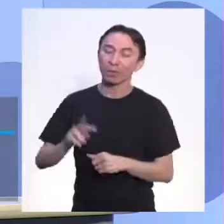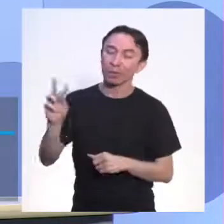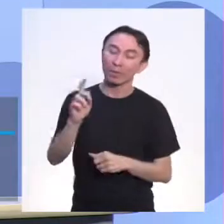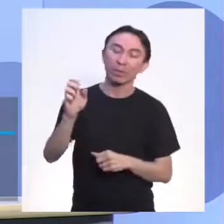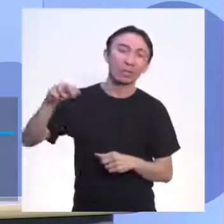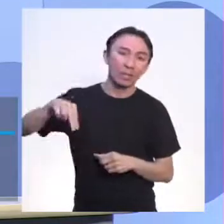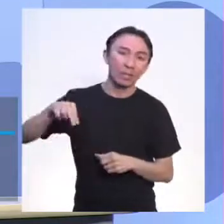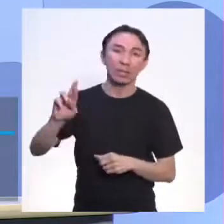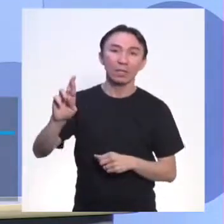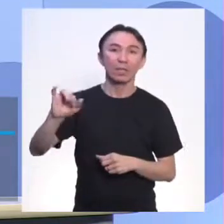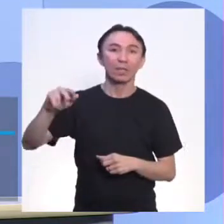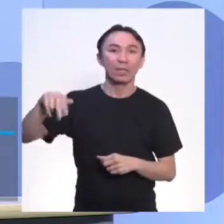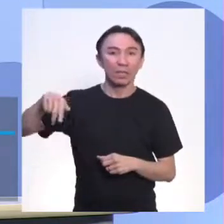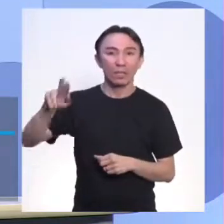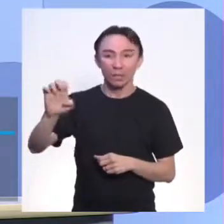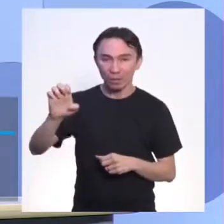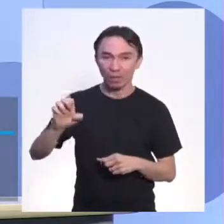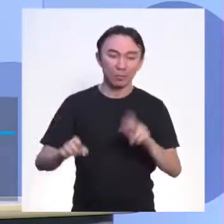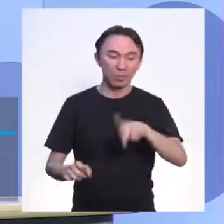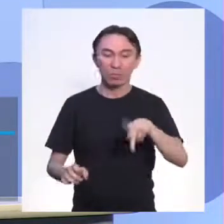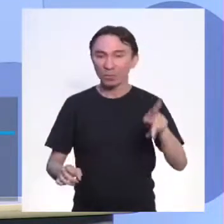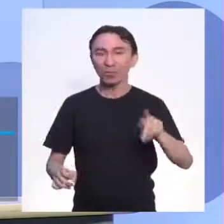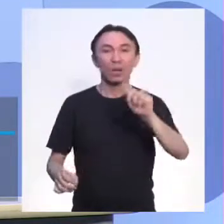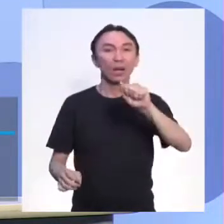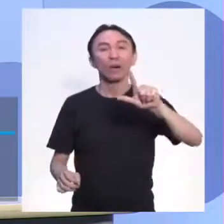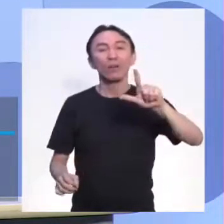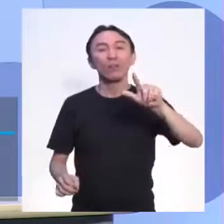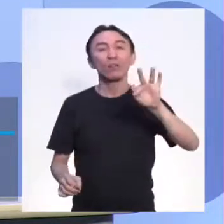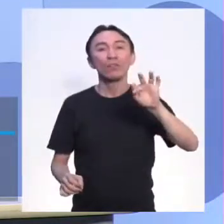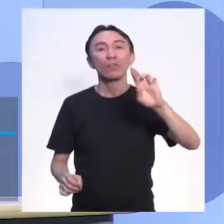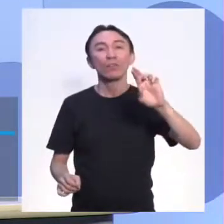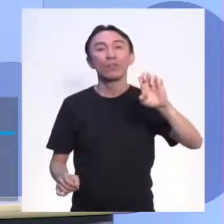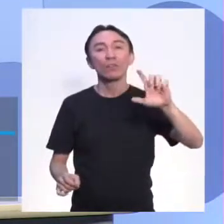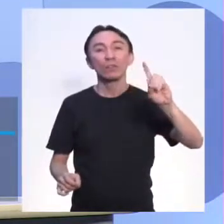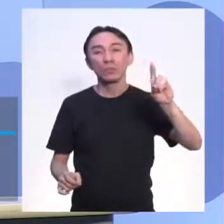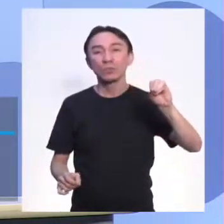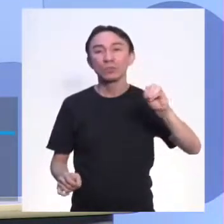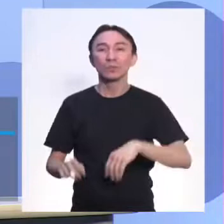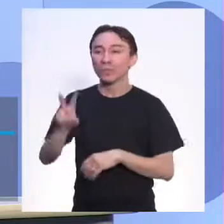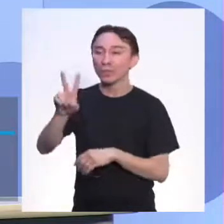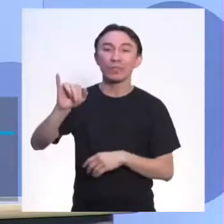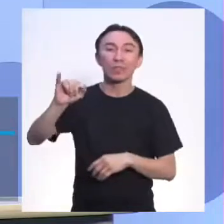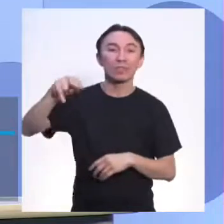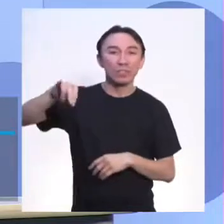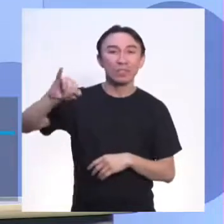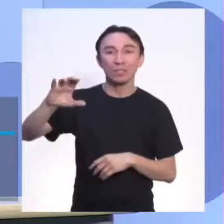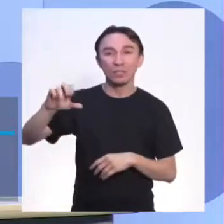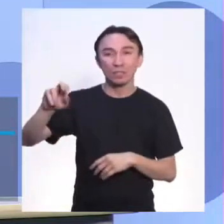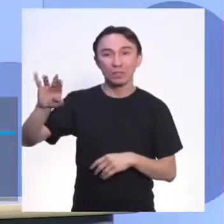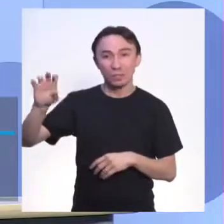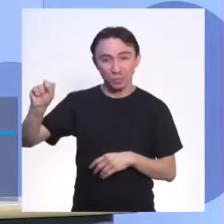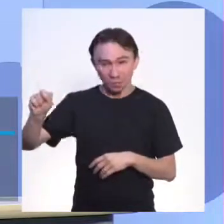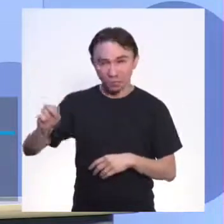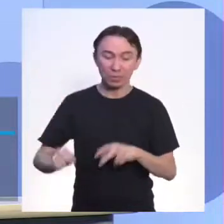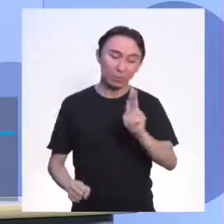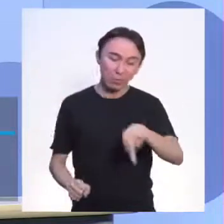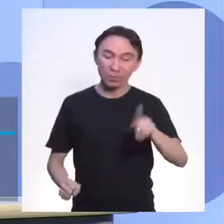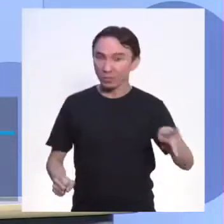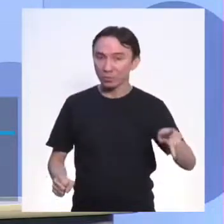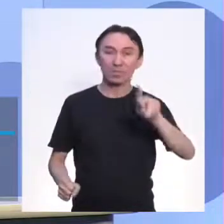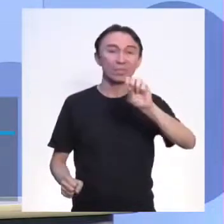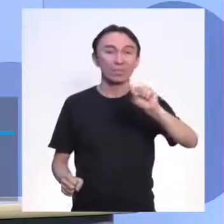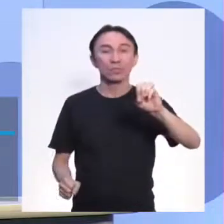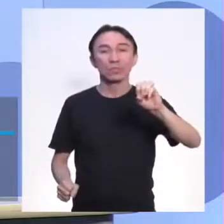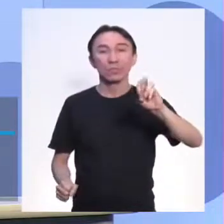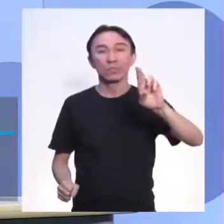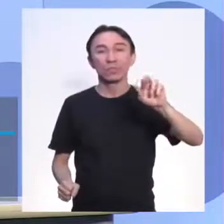professor Alfredo, Maria Vitória, Vinícius, Adriele e Luiz Felipe, todos da professora Suraya. E aí, professora